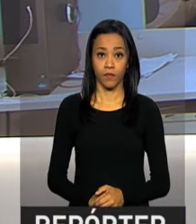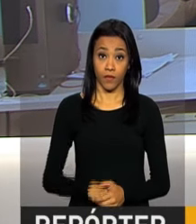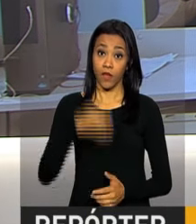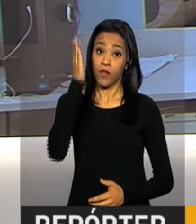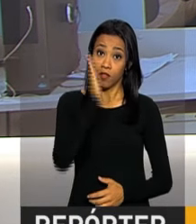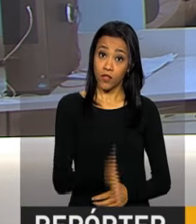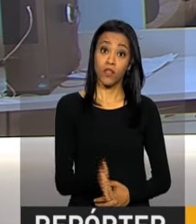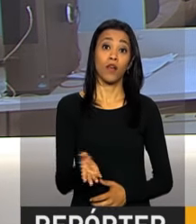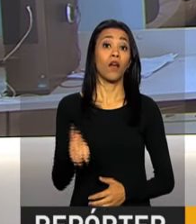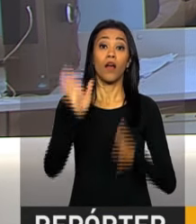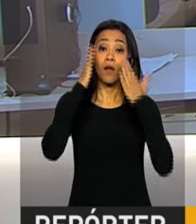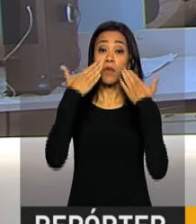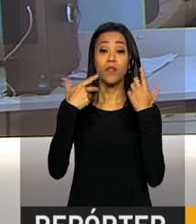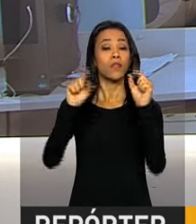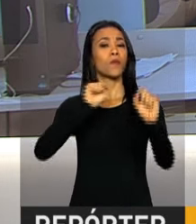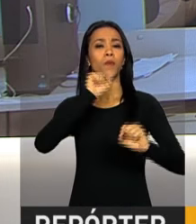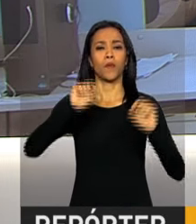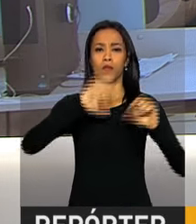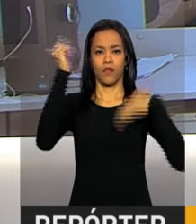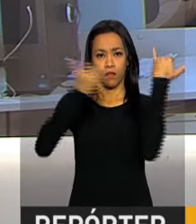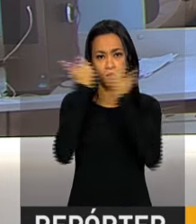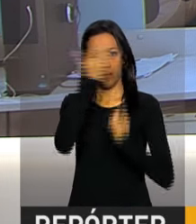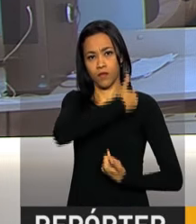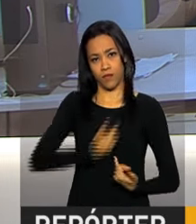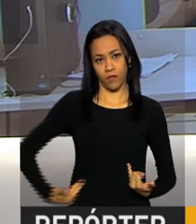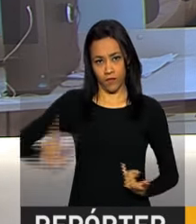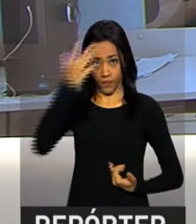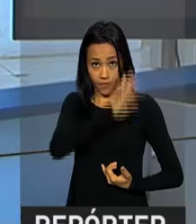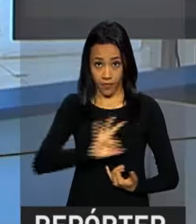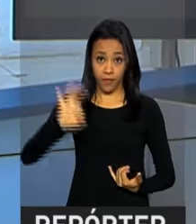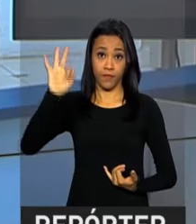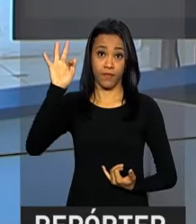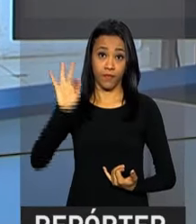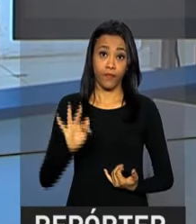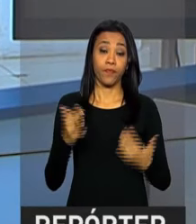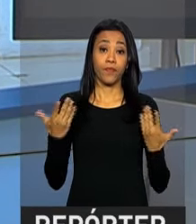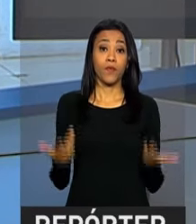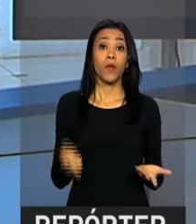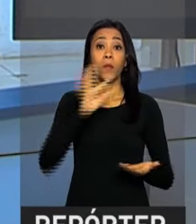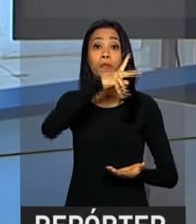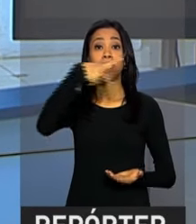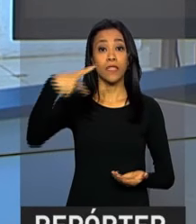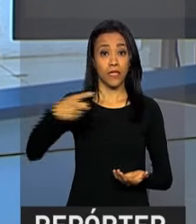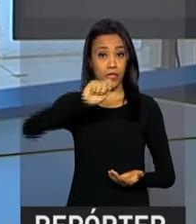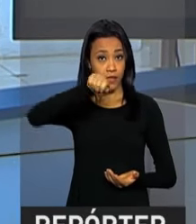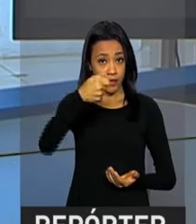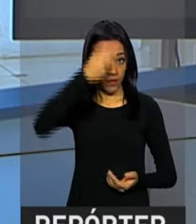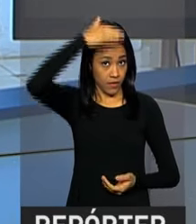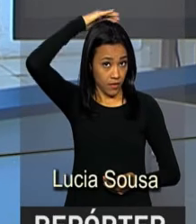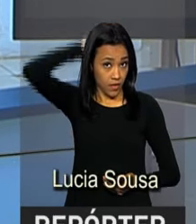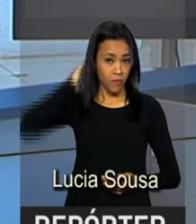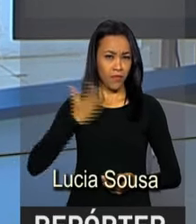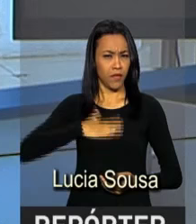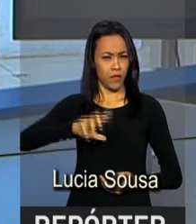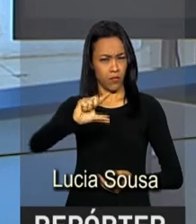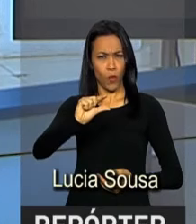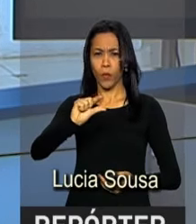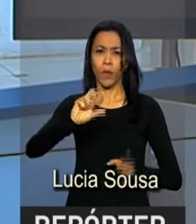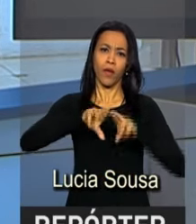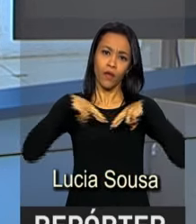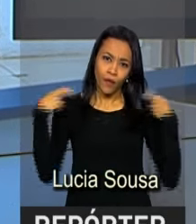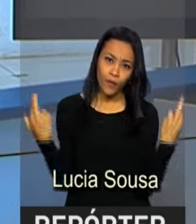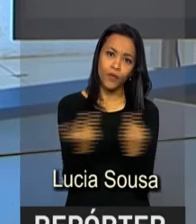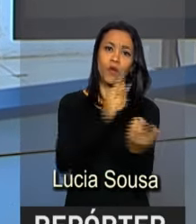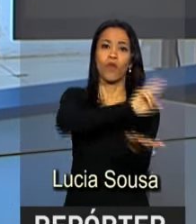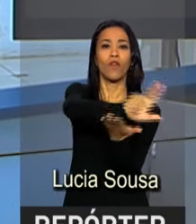Estamos de volta com o repórter NBR e as notícias do governo federal. O presidente em exercício, Michel Temer, se reúne daqui a pouco com